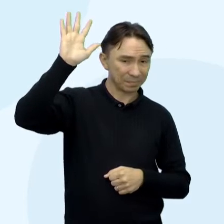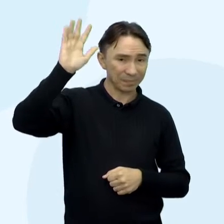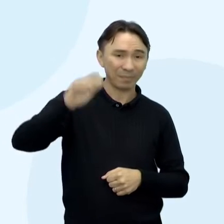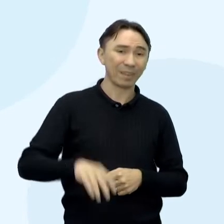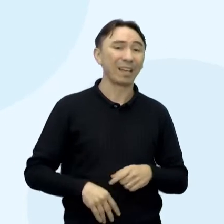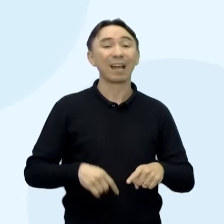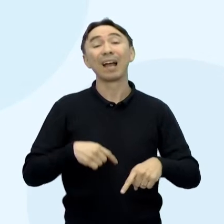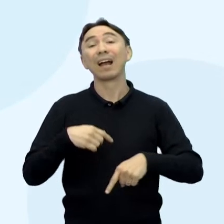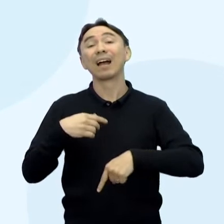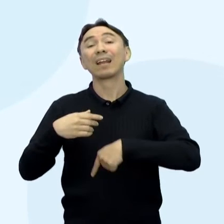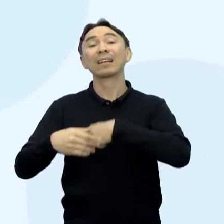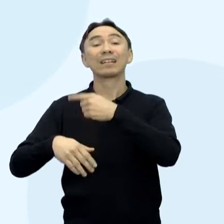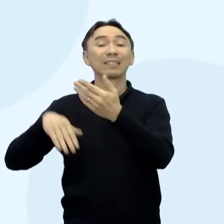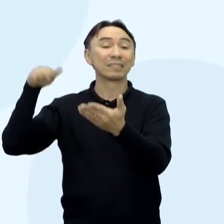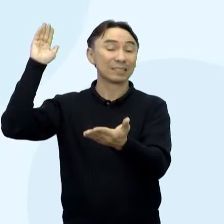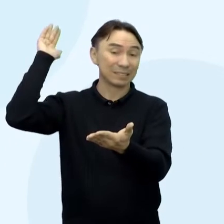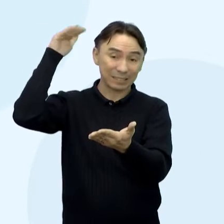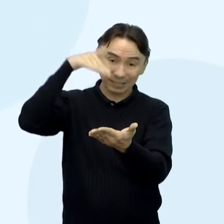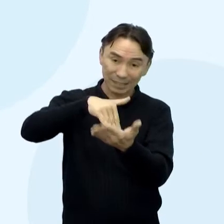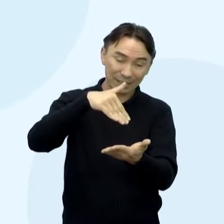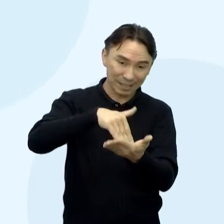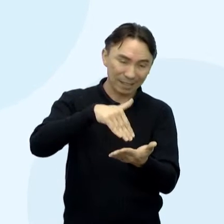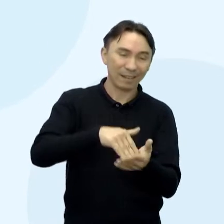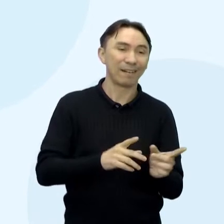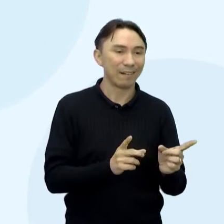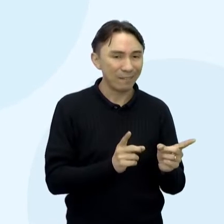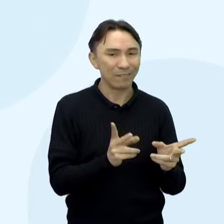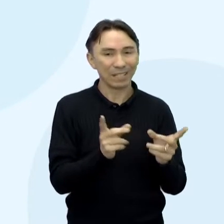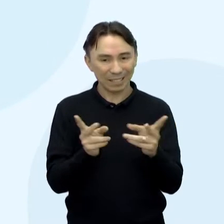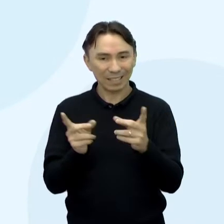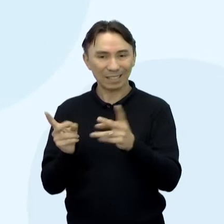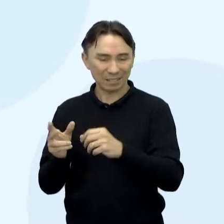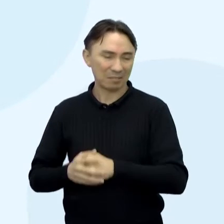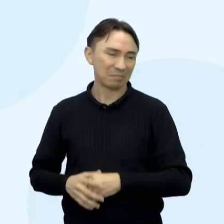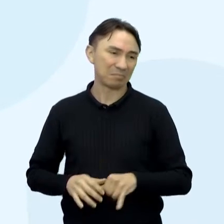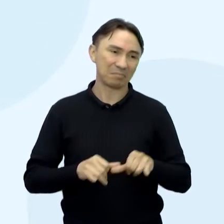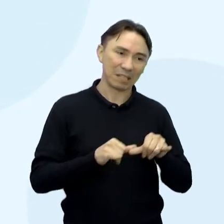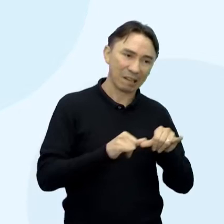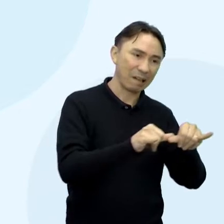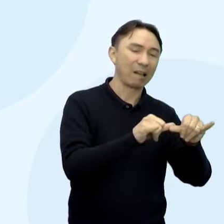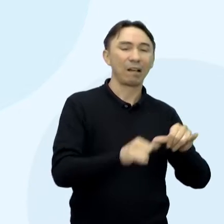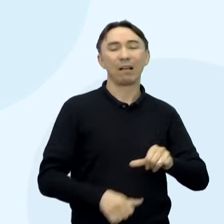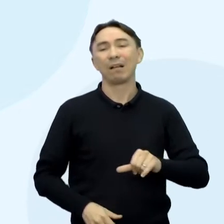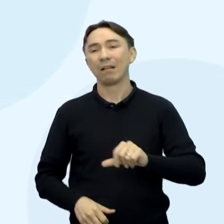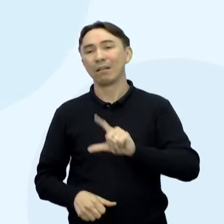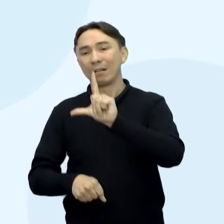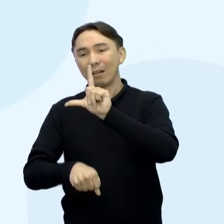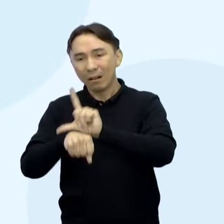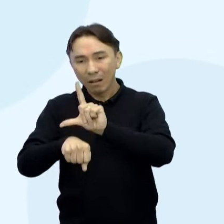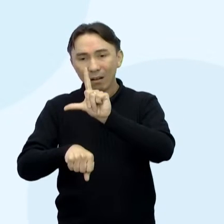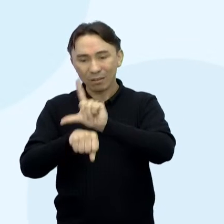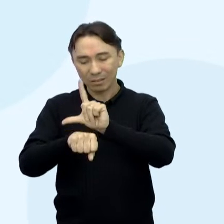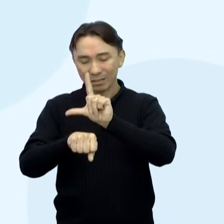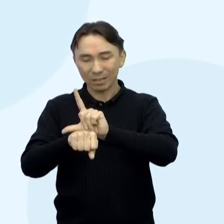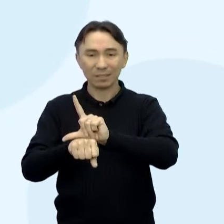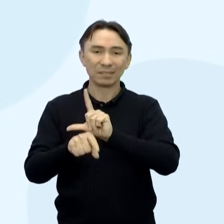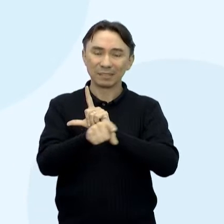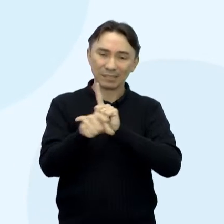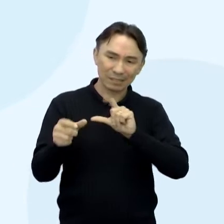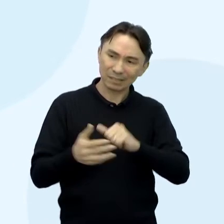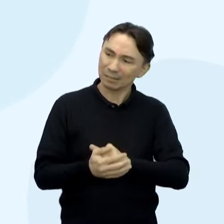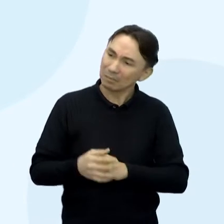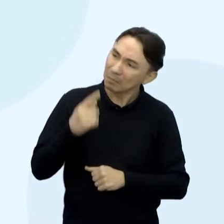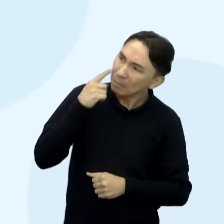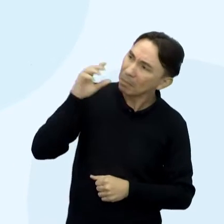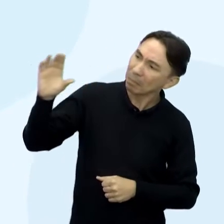chegar aí à venda, né, no supermercado, nas lojas, para você consumir esse produto. Aí você viu